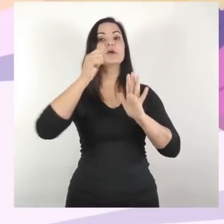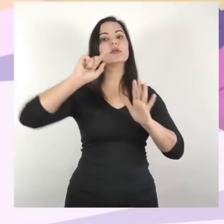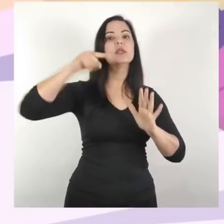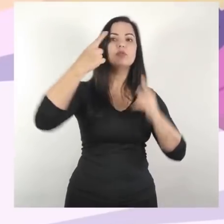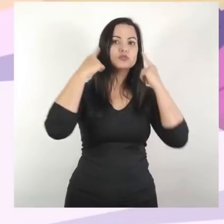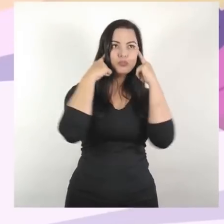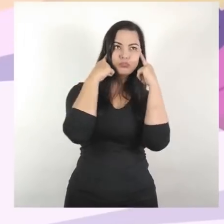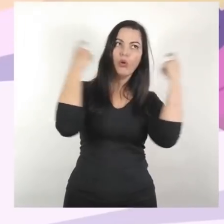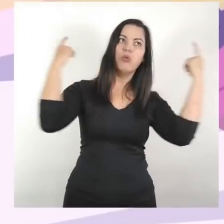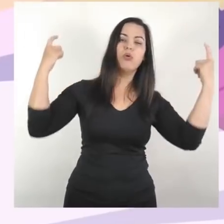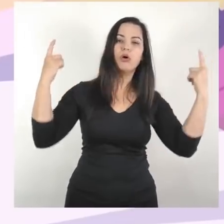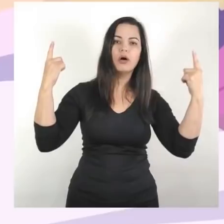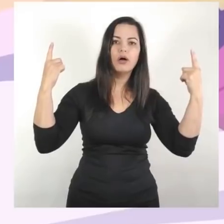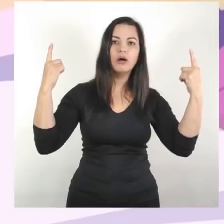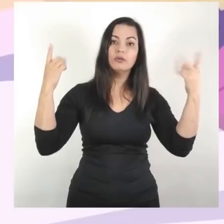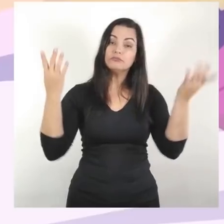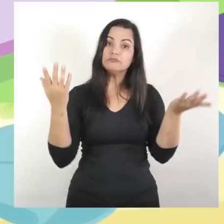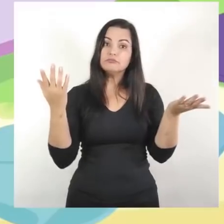escuta o trovão?